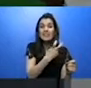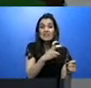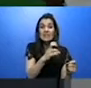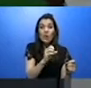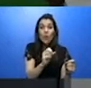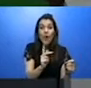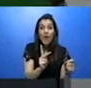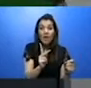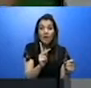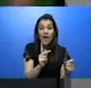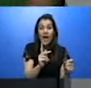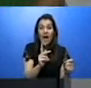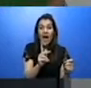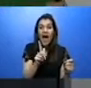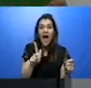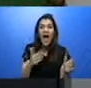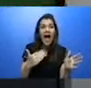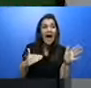até 3.000 quilos.